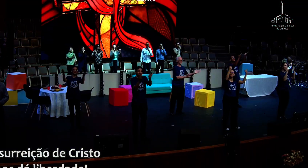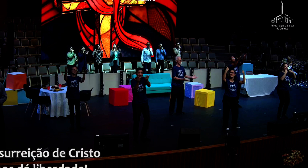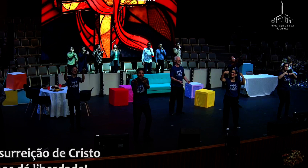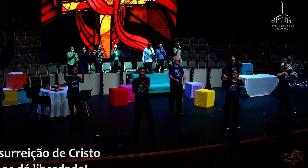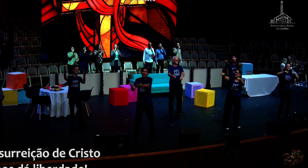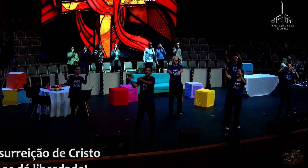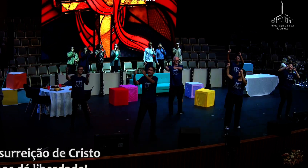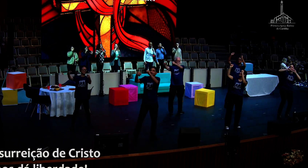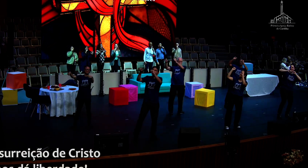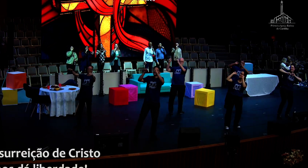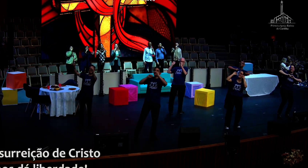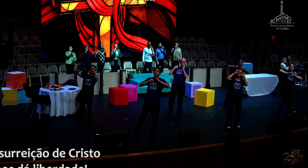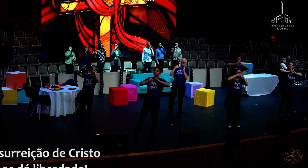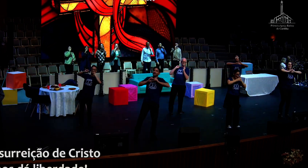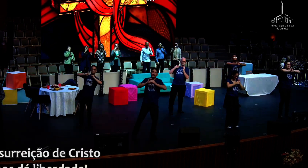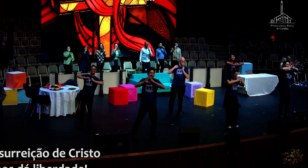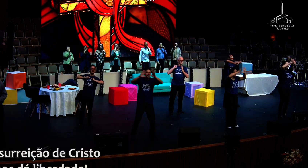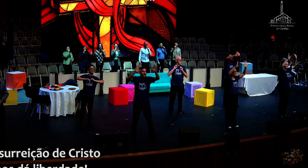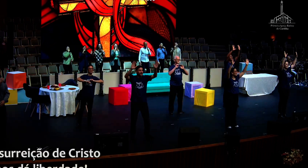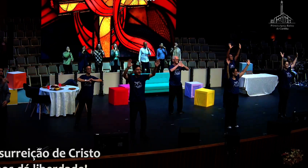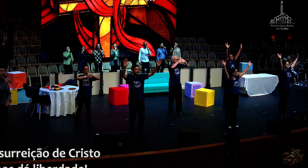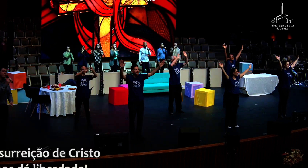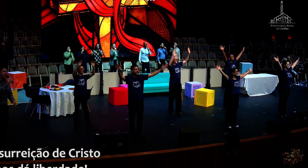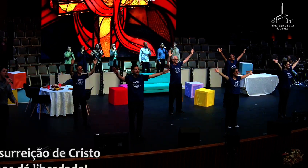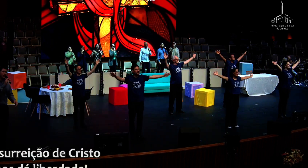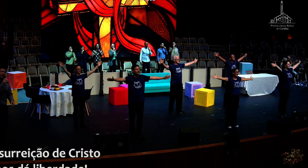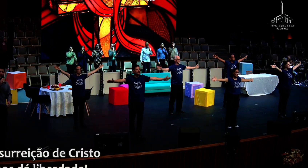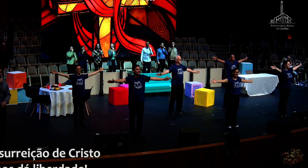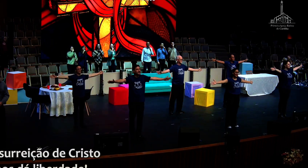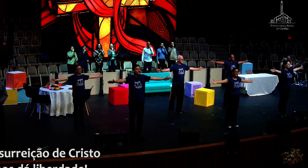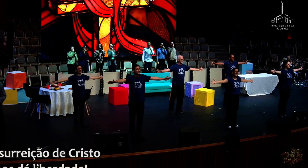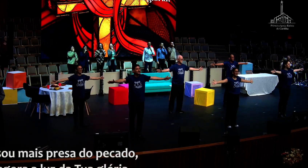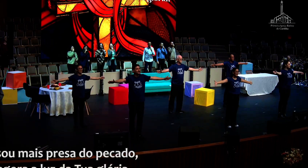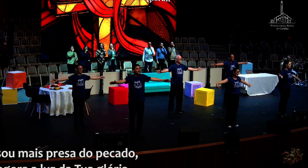Cristo que nos dá liberdade.